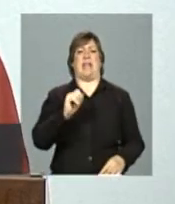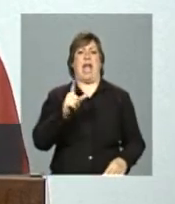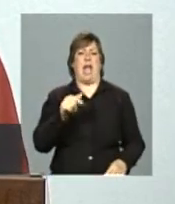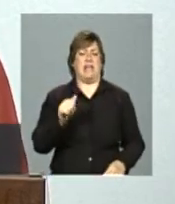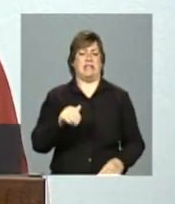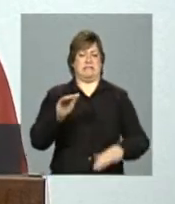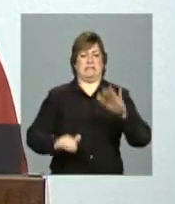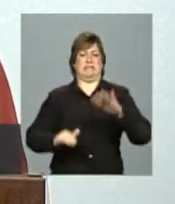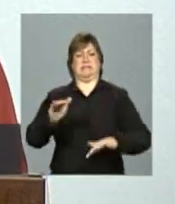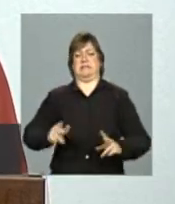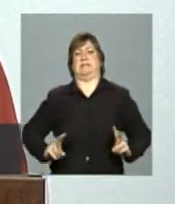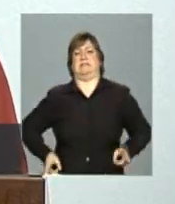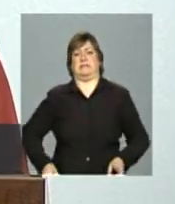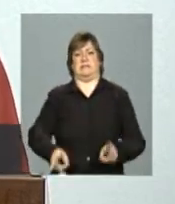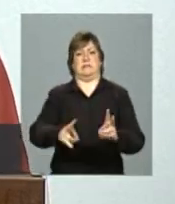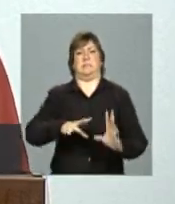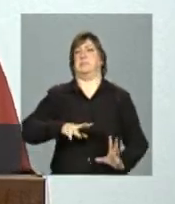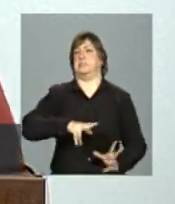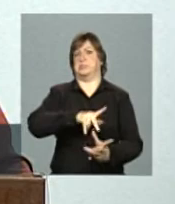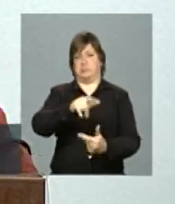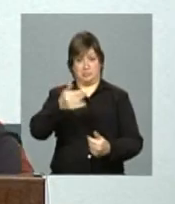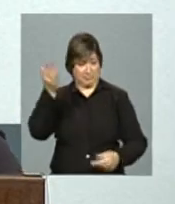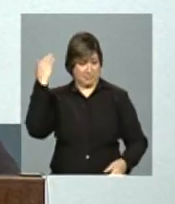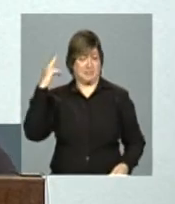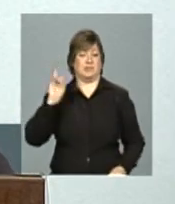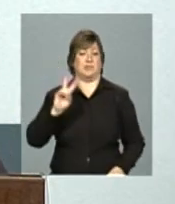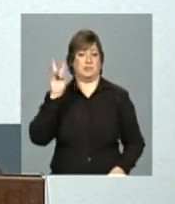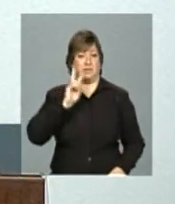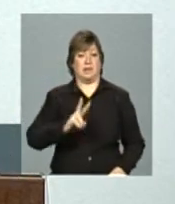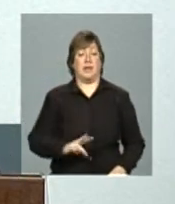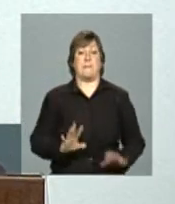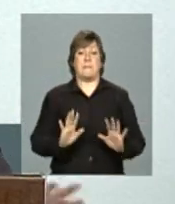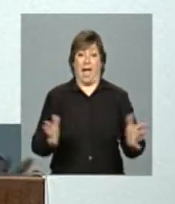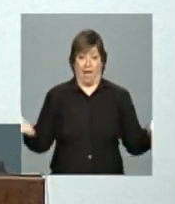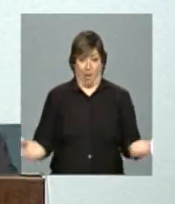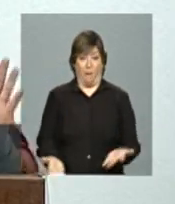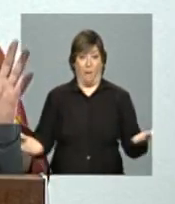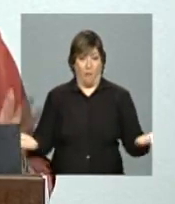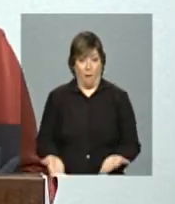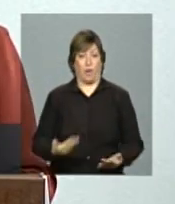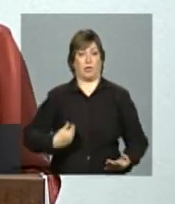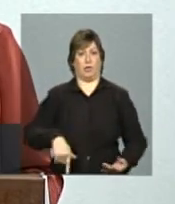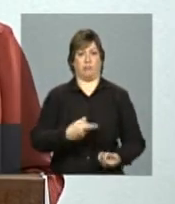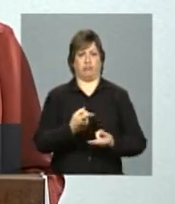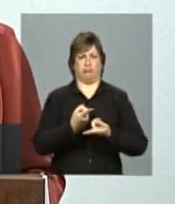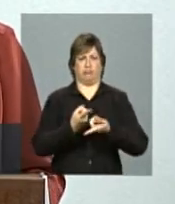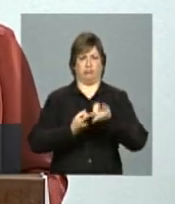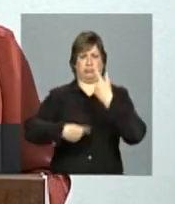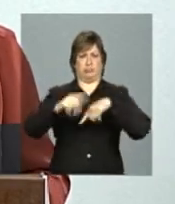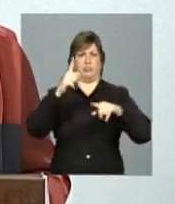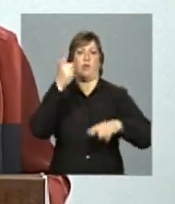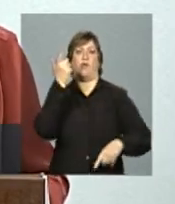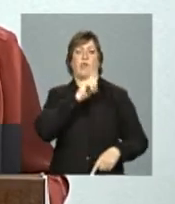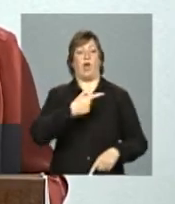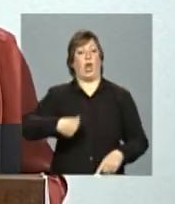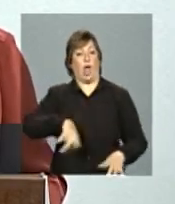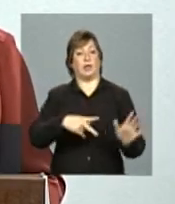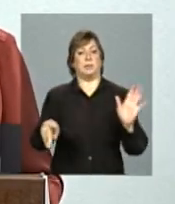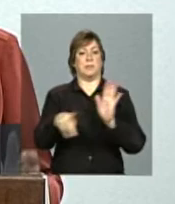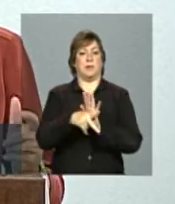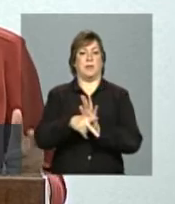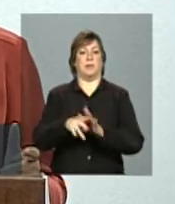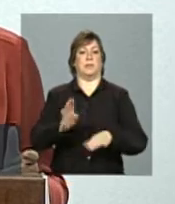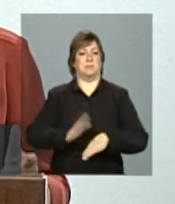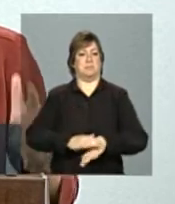de desigualdade do mundo e agora nós nos erguemos nos nossos próprios pés